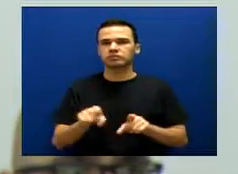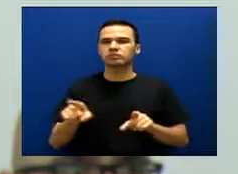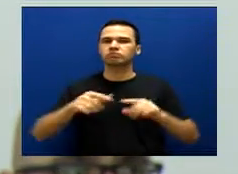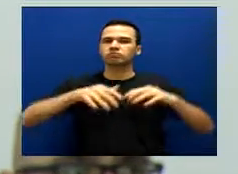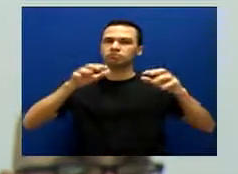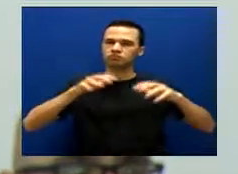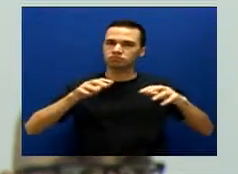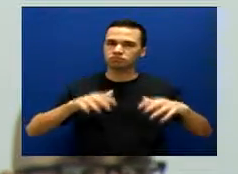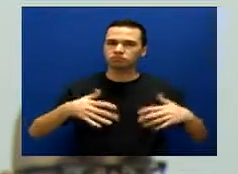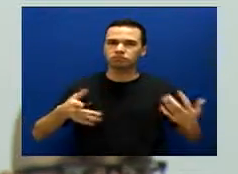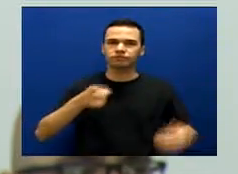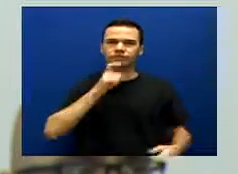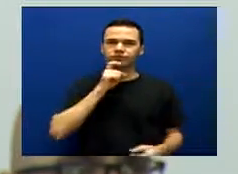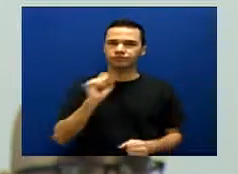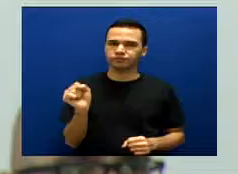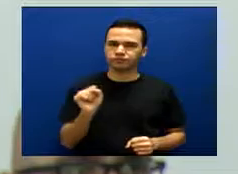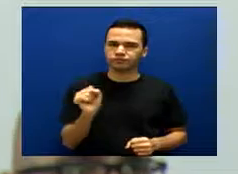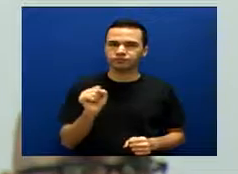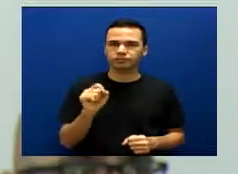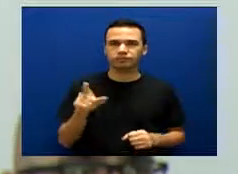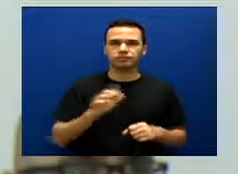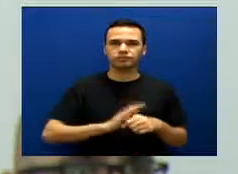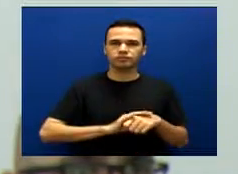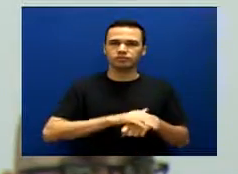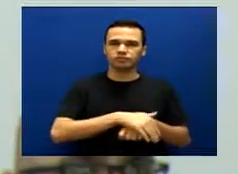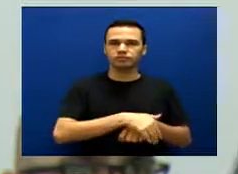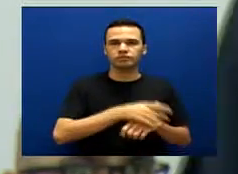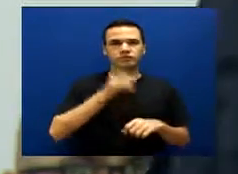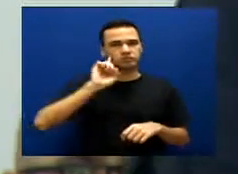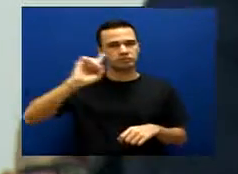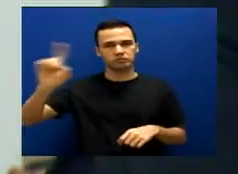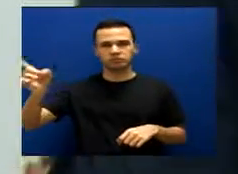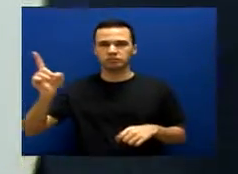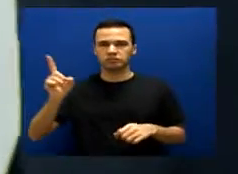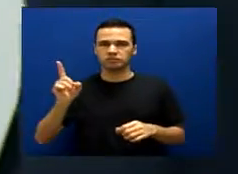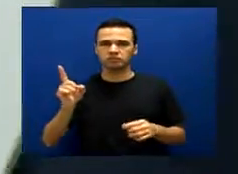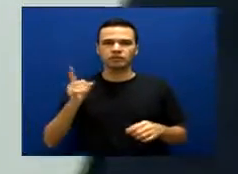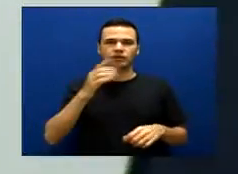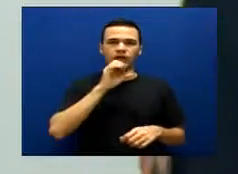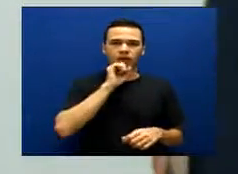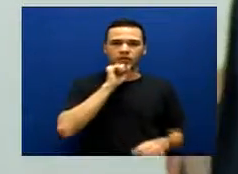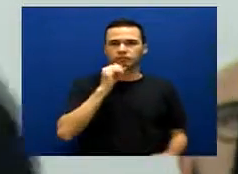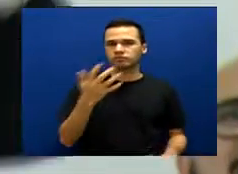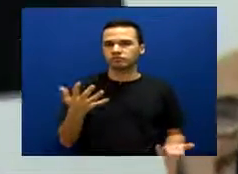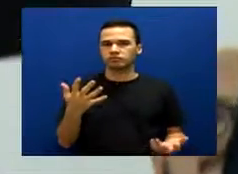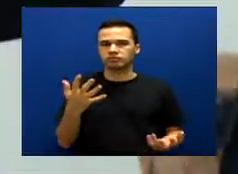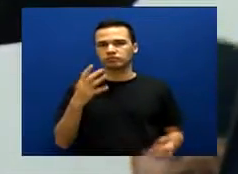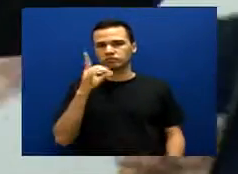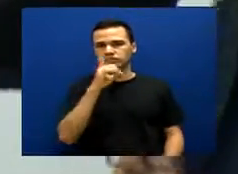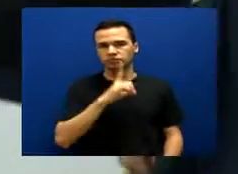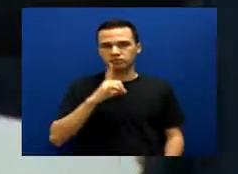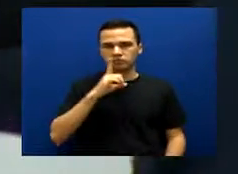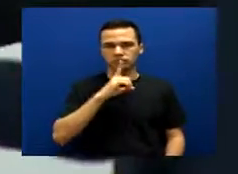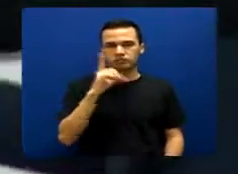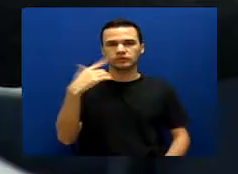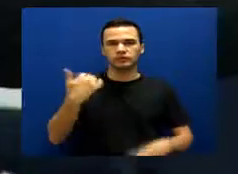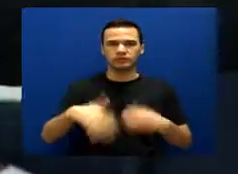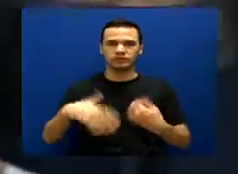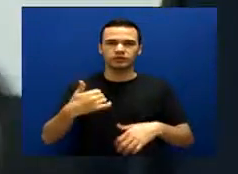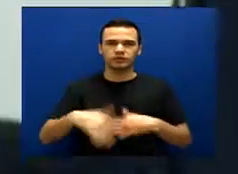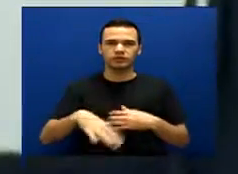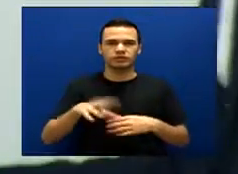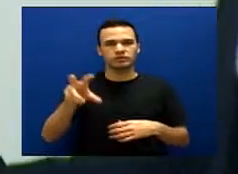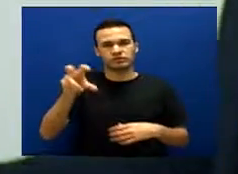chuva, frio, sim, noite, dia, final de semana, narrando, ou